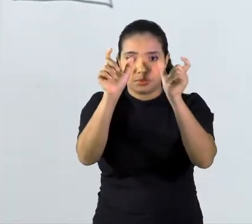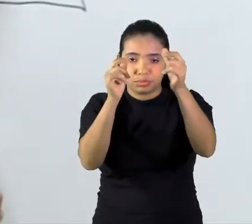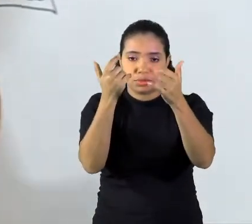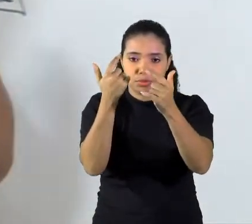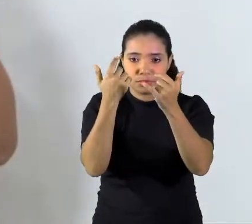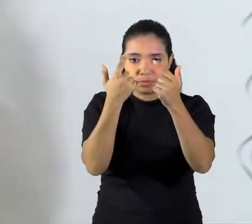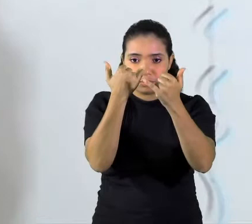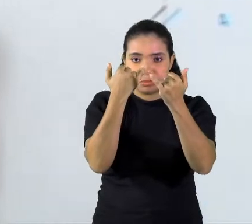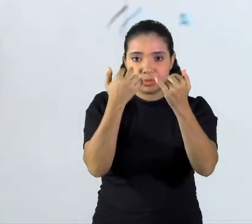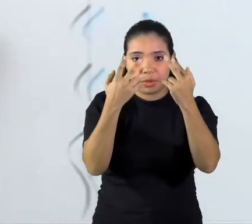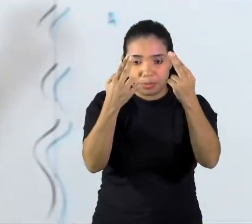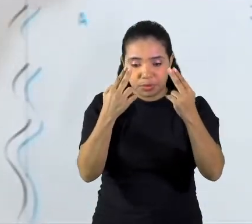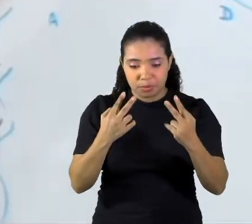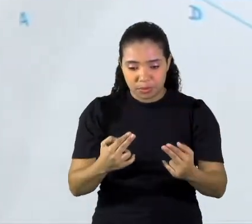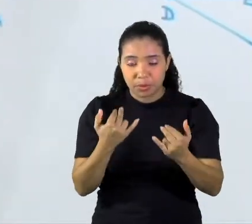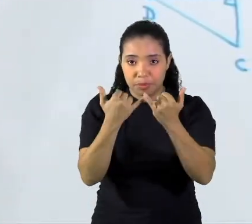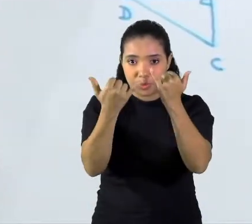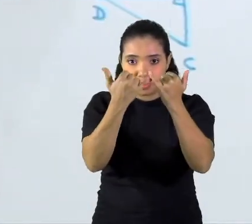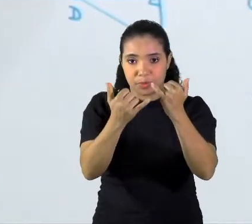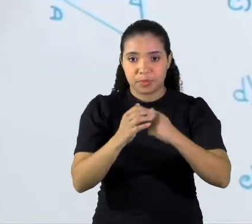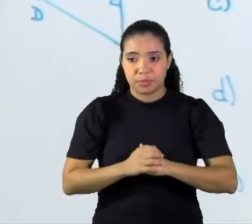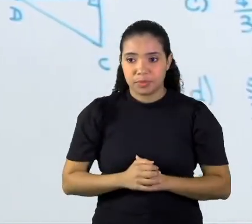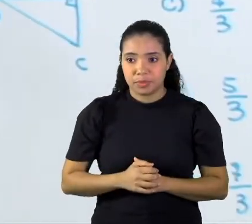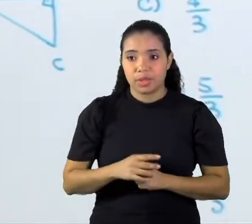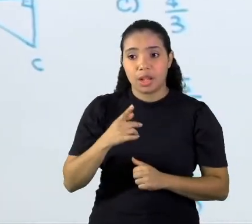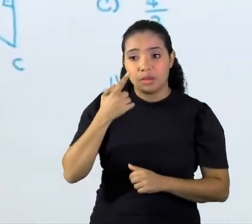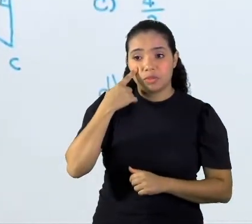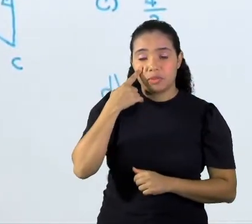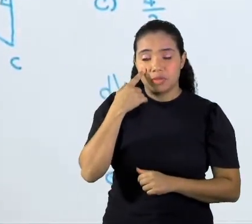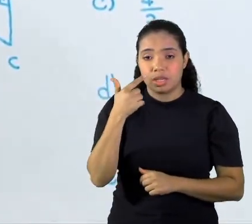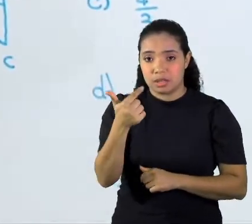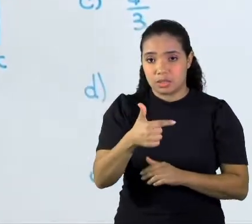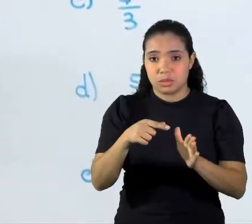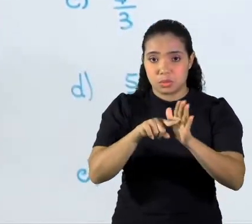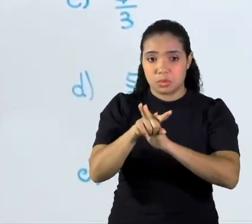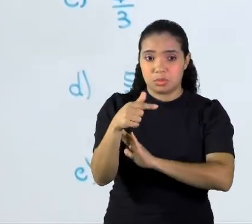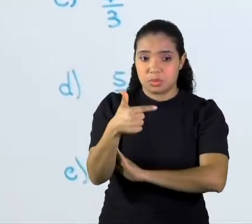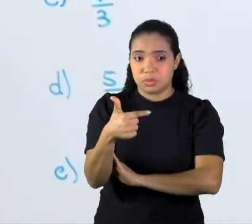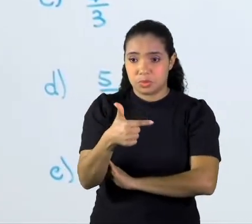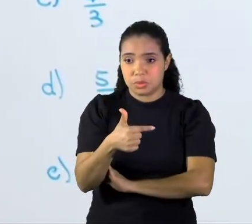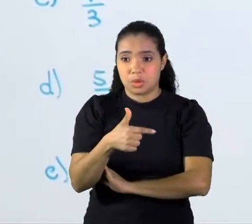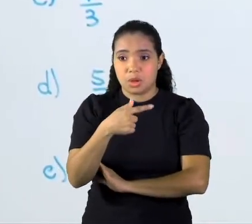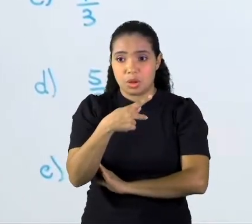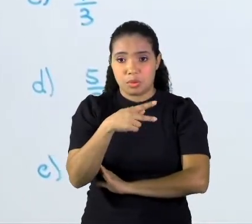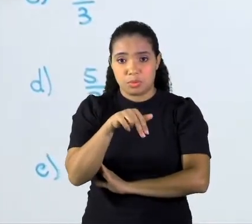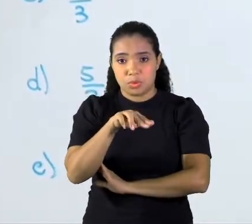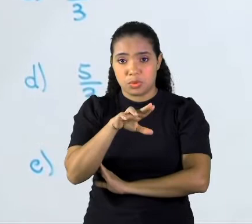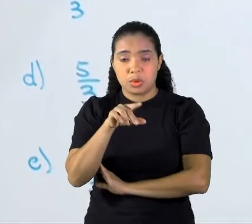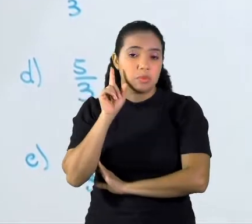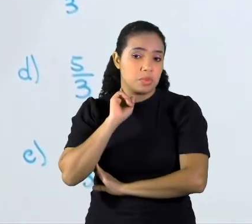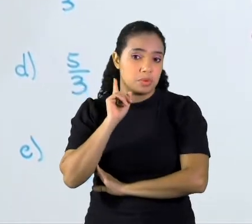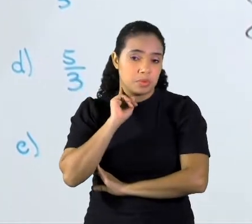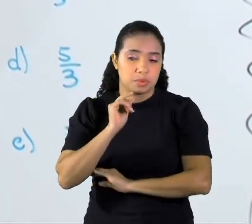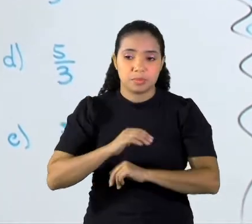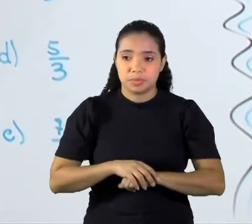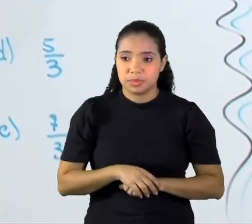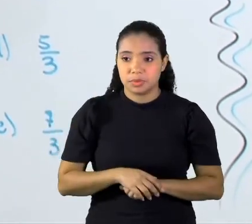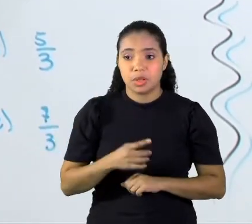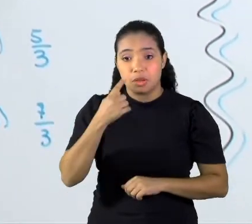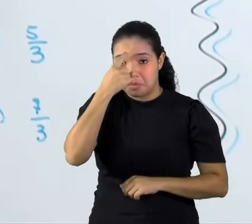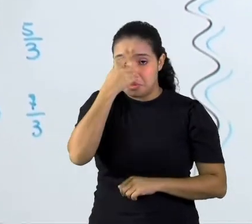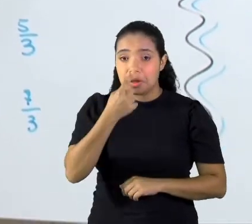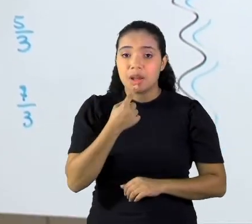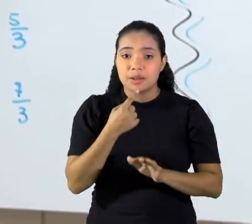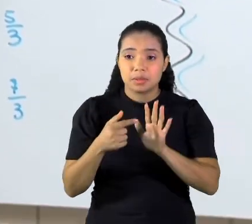então. Essa é da PUC de Minas Gerais, ok? Vamos a ela então. Na figura, se o